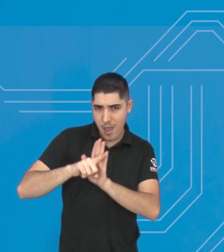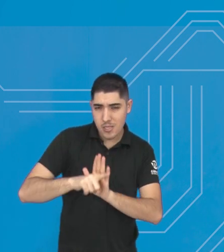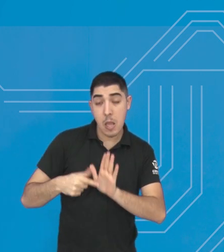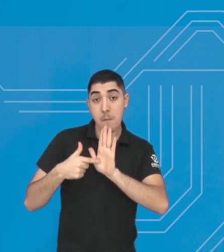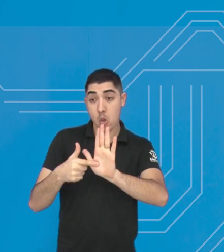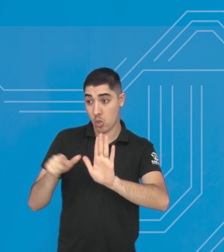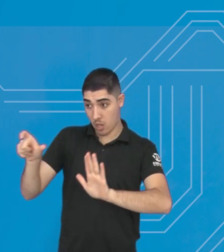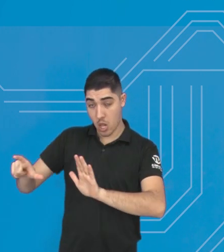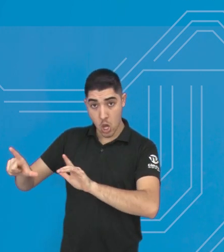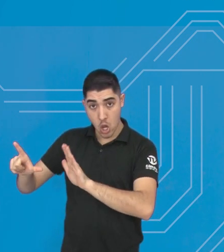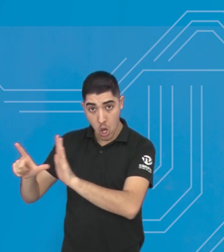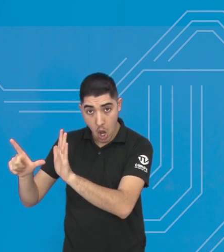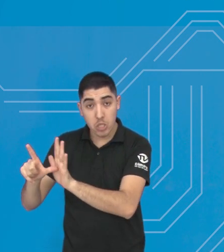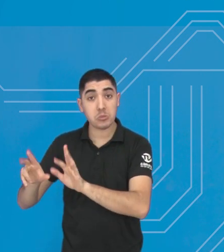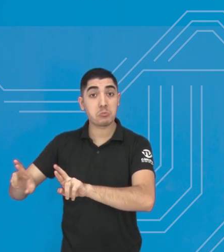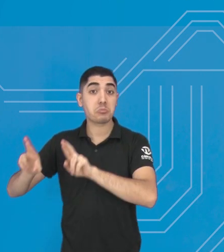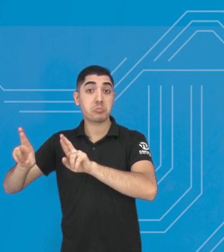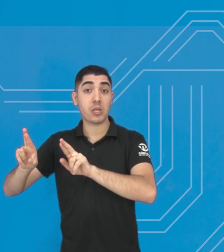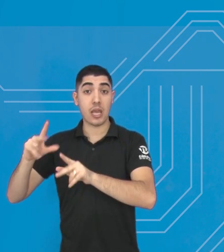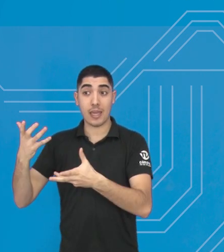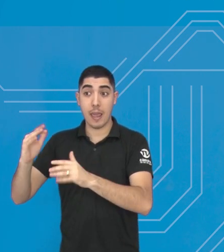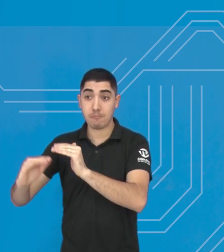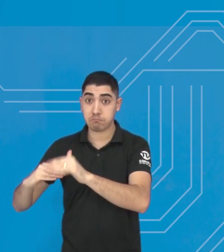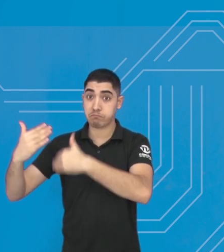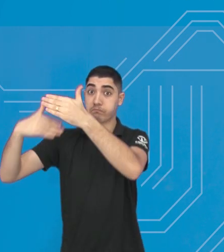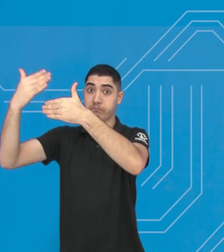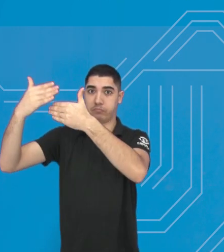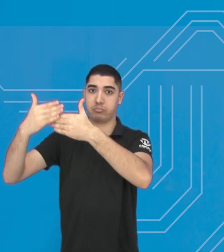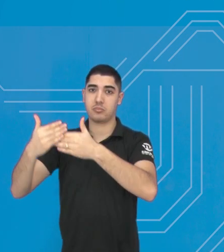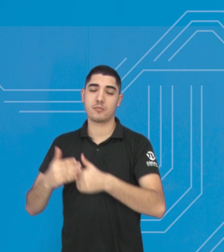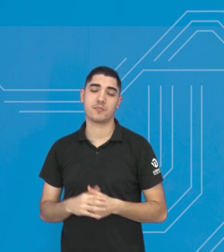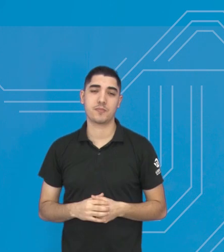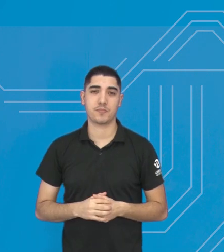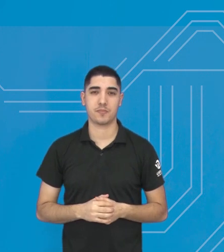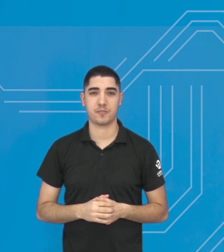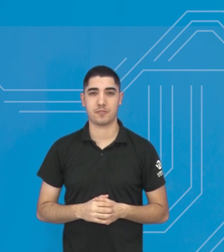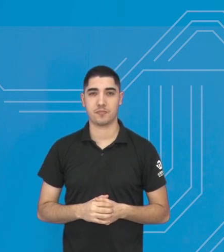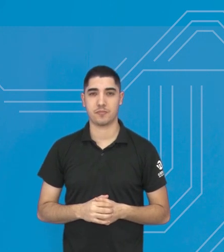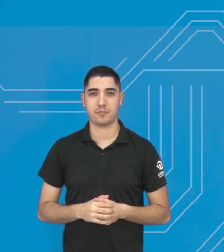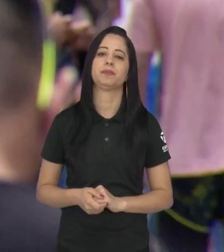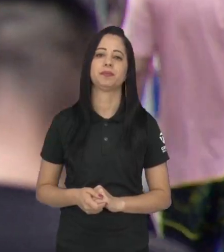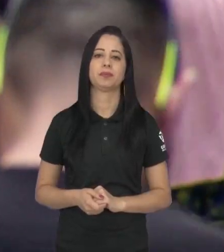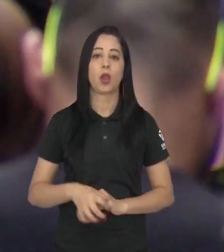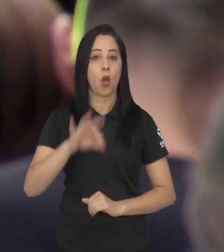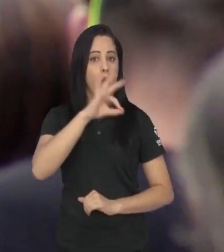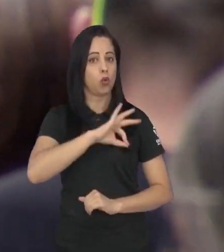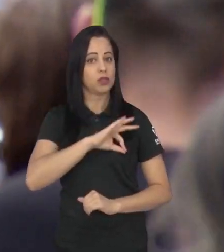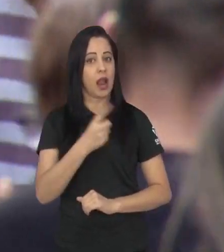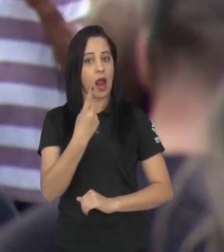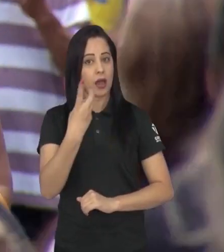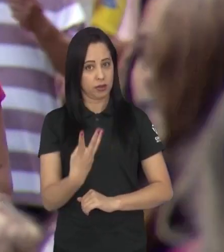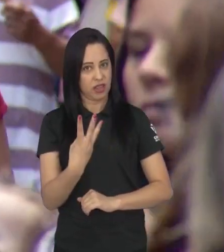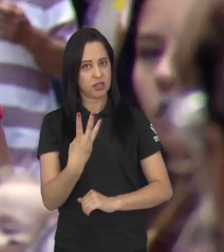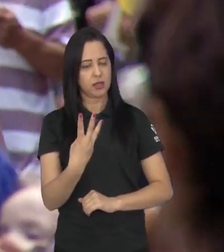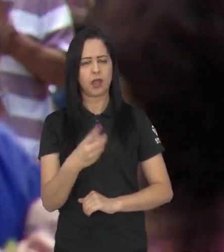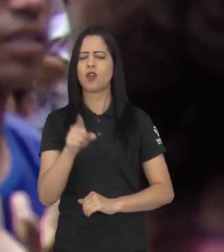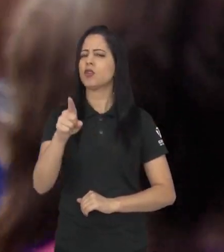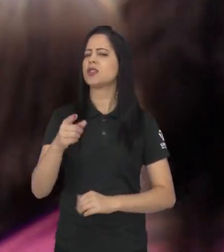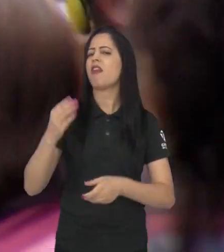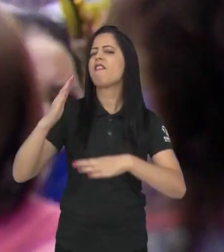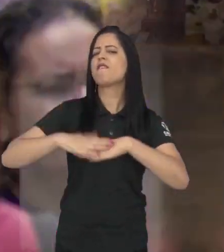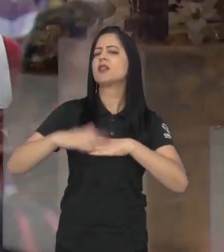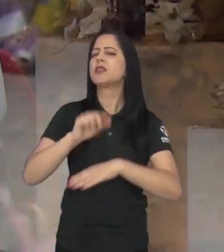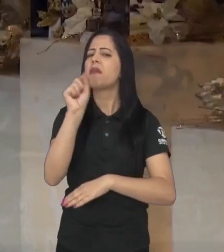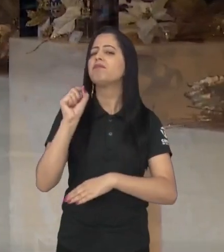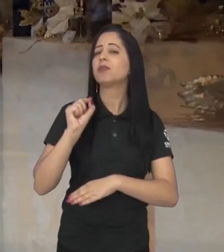um estudo mostrou que os lojistas esperam alta no movimento em comparação ao ano passado. 13º na conta, e o que